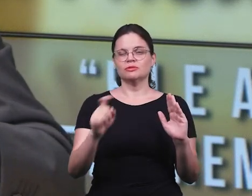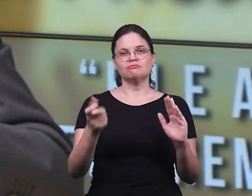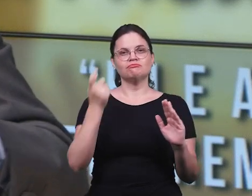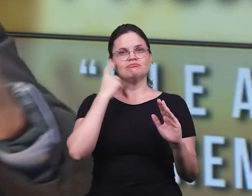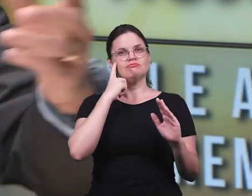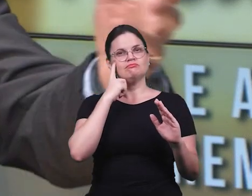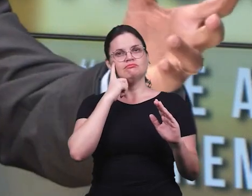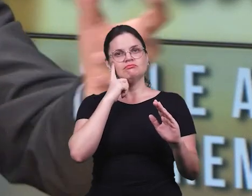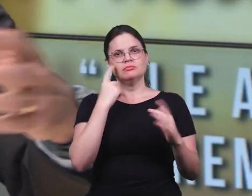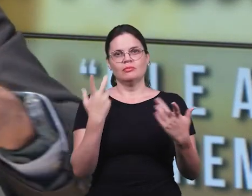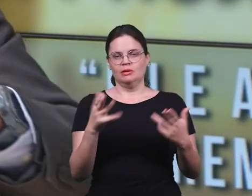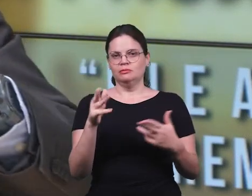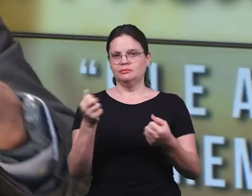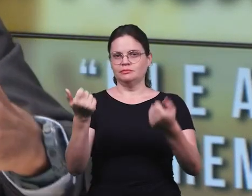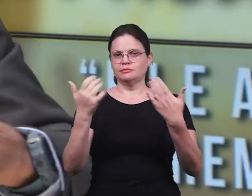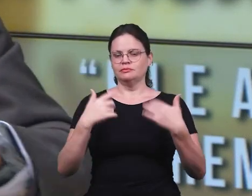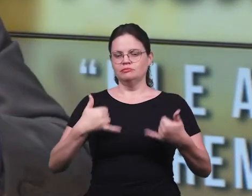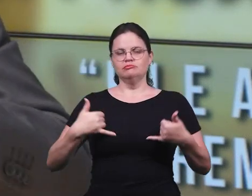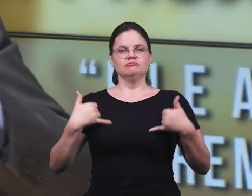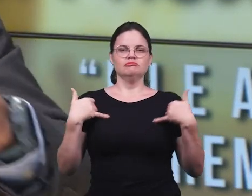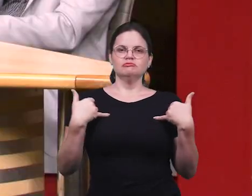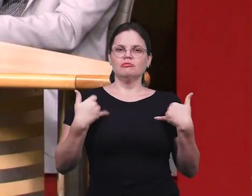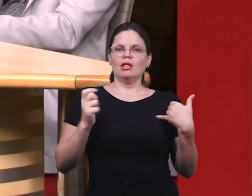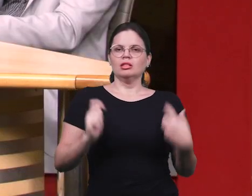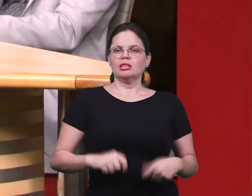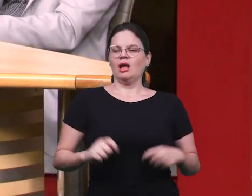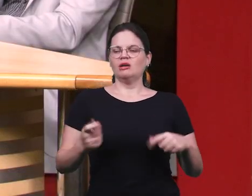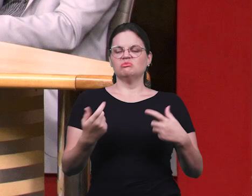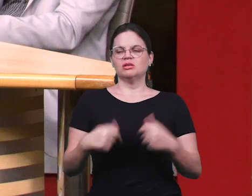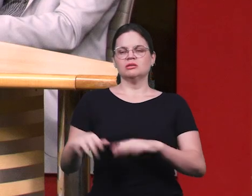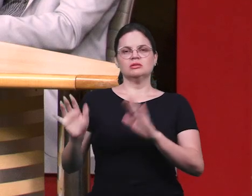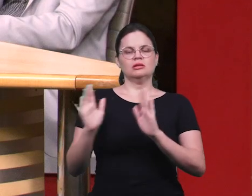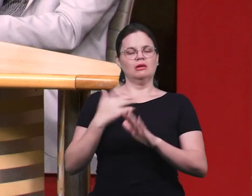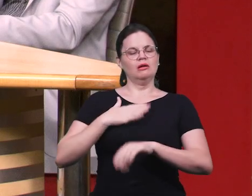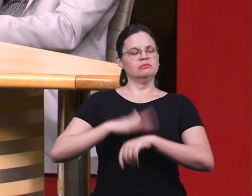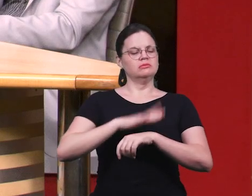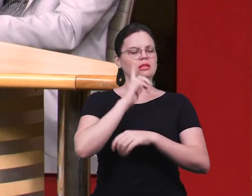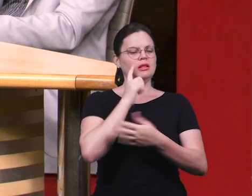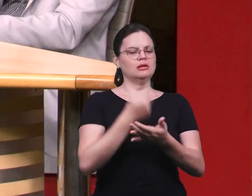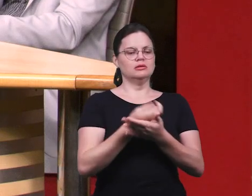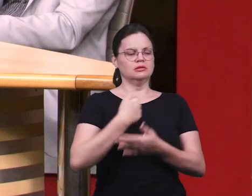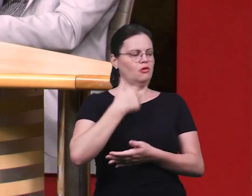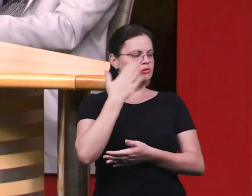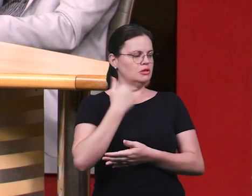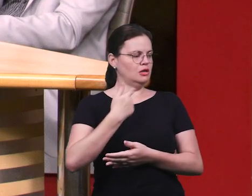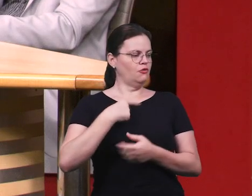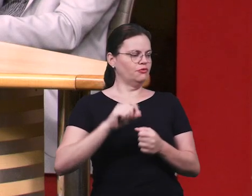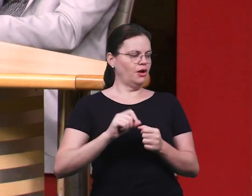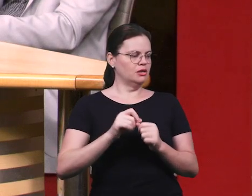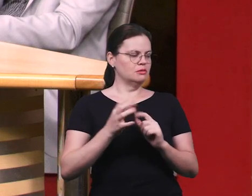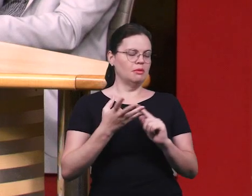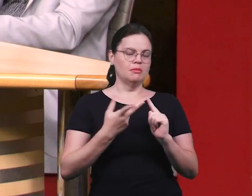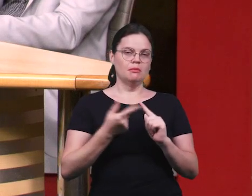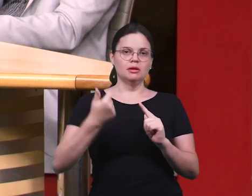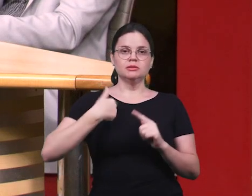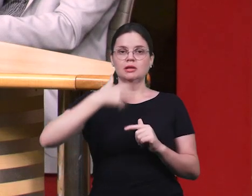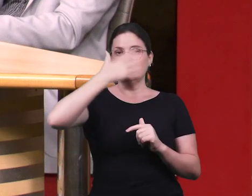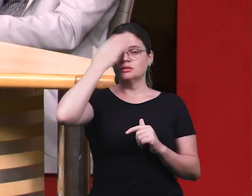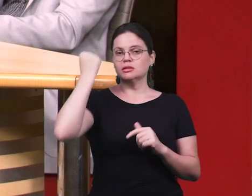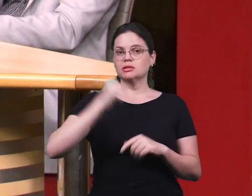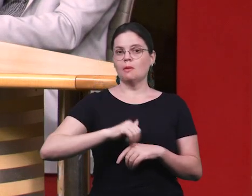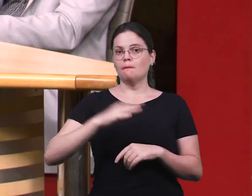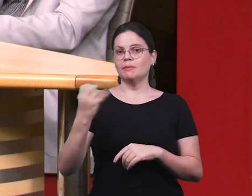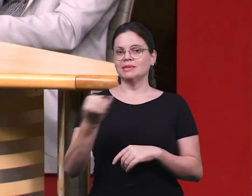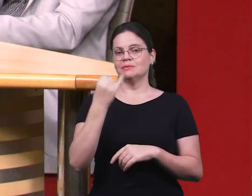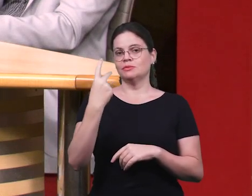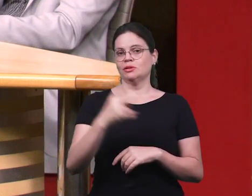já acha, como você falou, vaidoso, suficiente. Não, agora eu decido, eu faço. E aí você esqueceu o mais